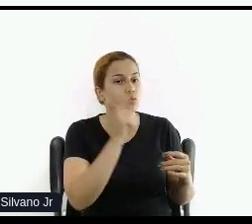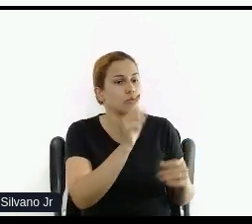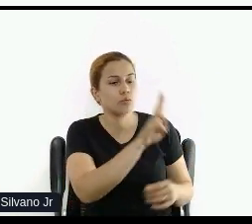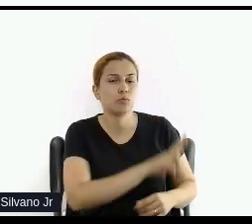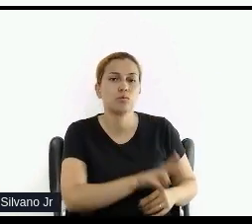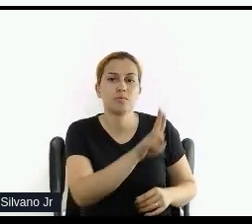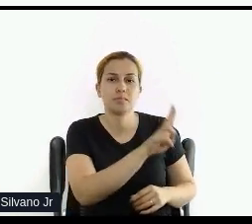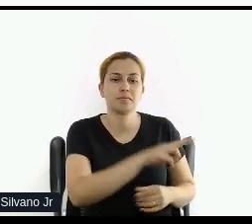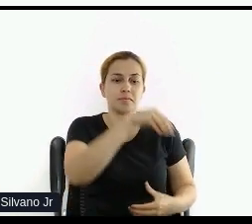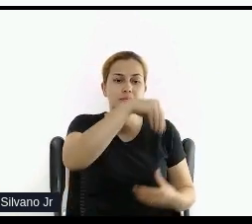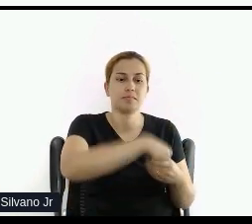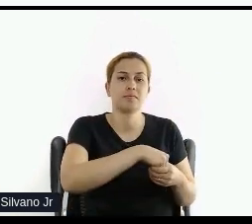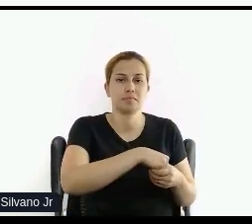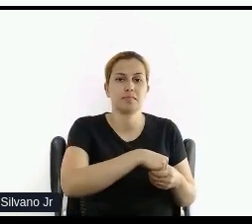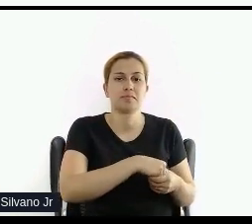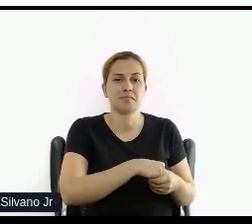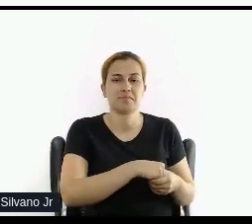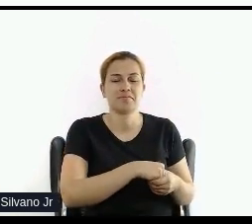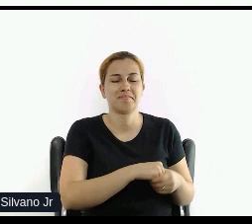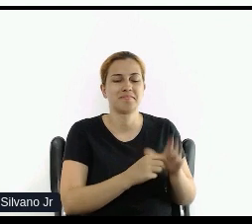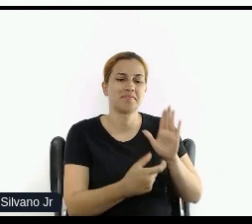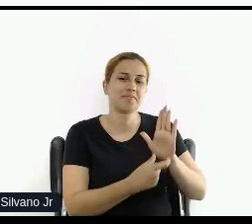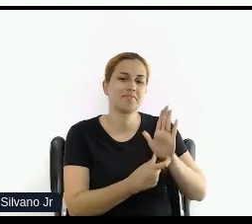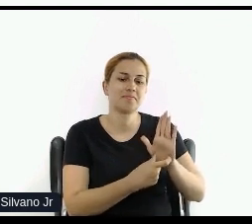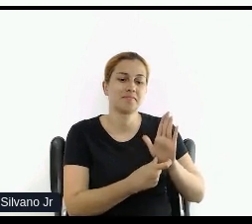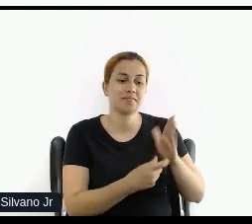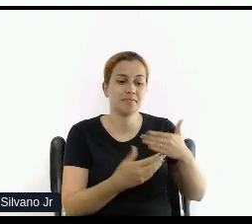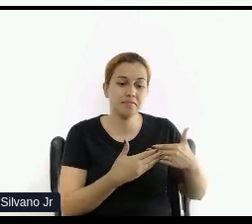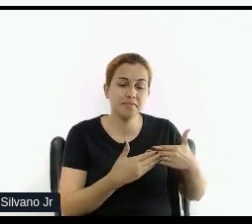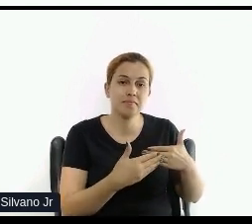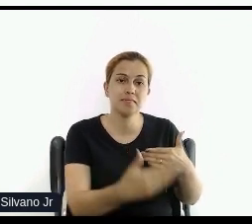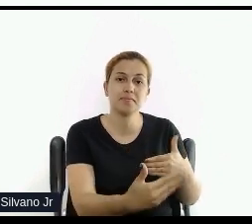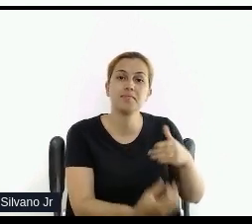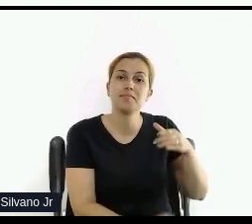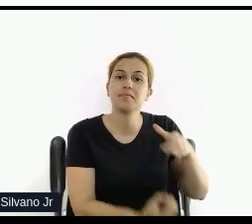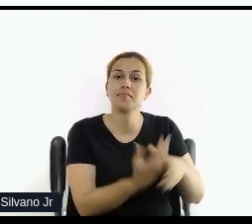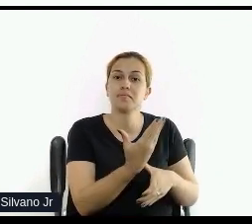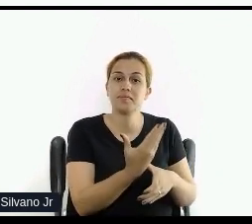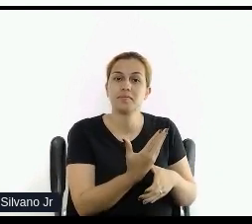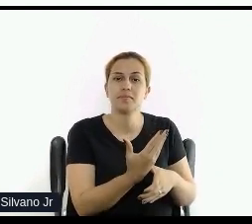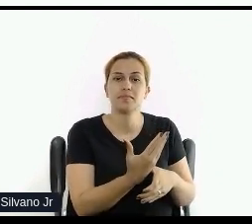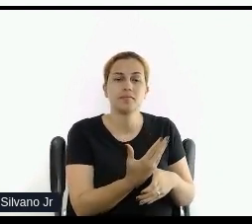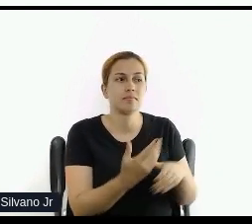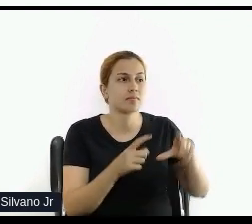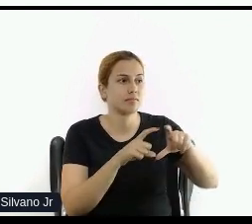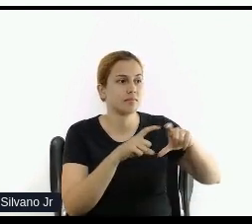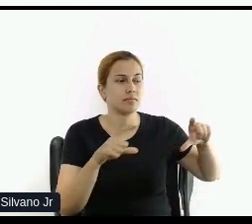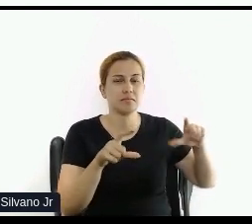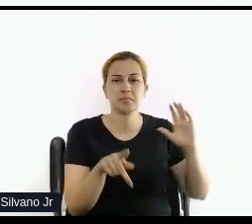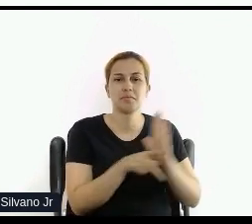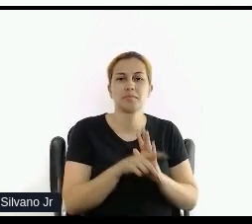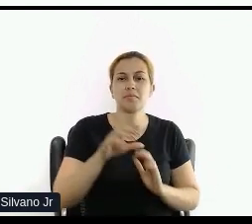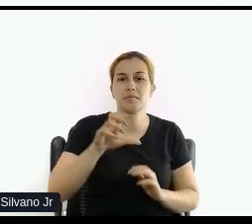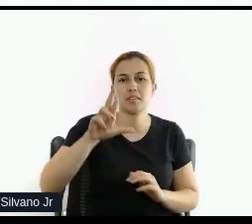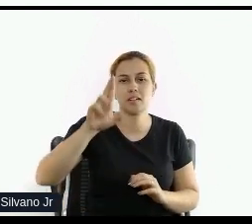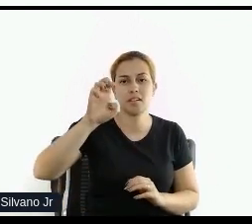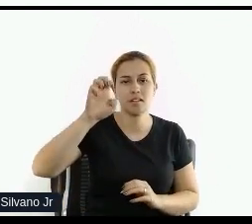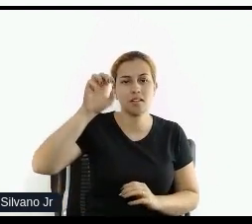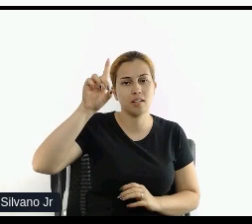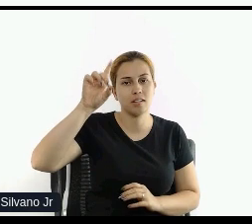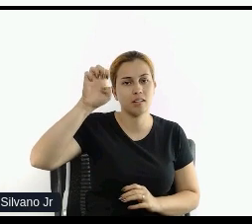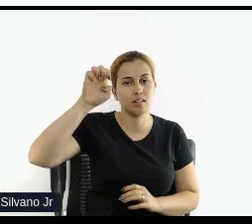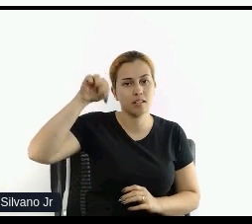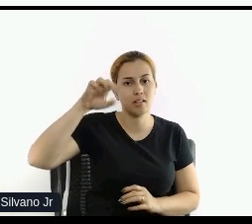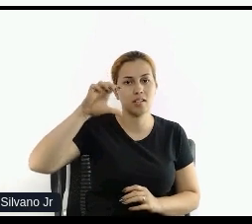do meu produto de software. A partir daí, eu vou ter que criar uma credencial dentro desse meu projeto, né? Então, você vai entrar